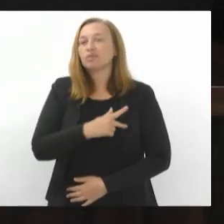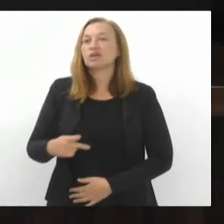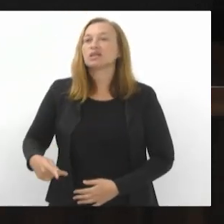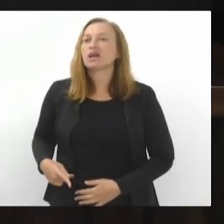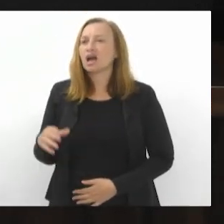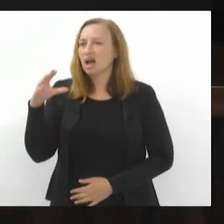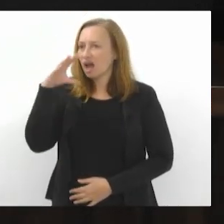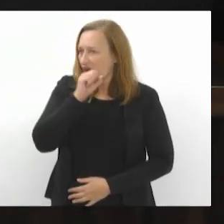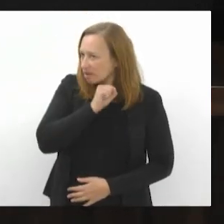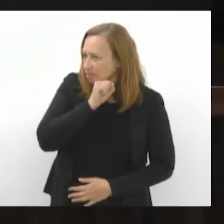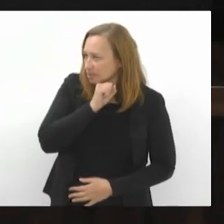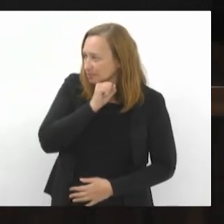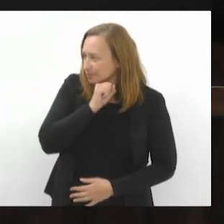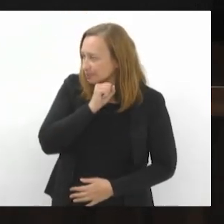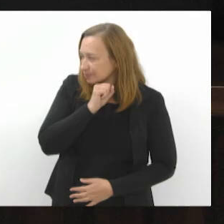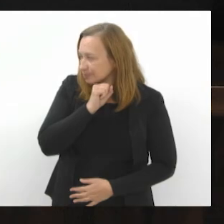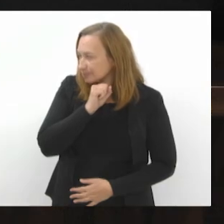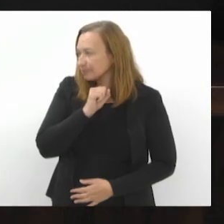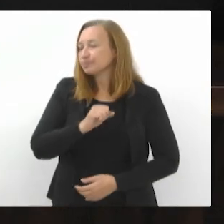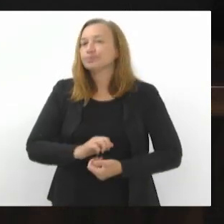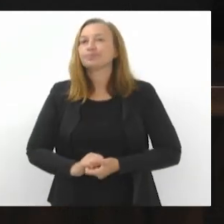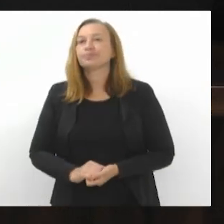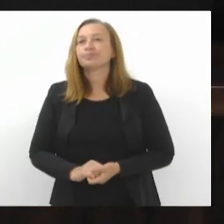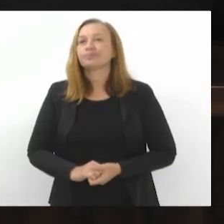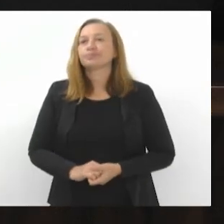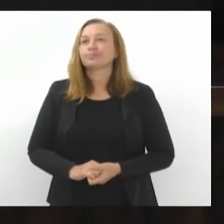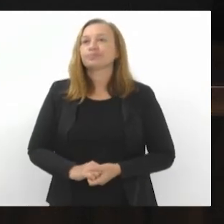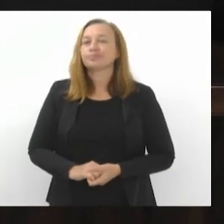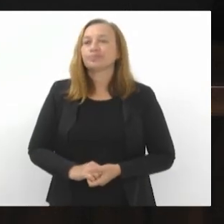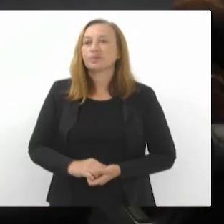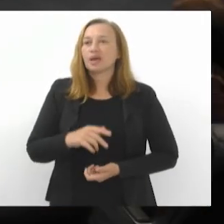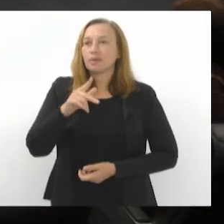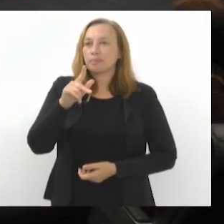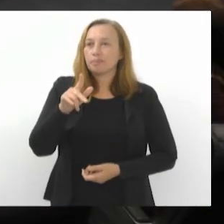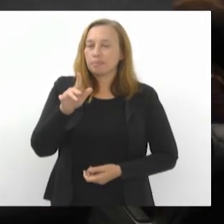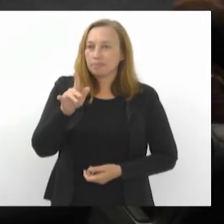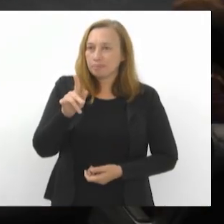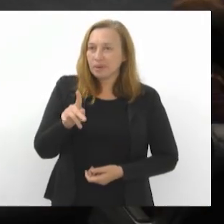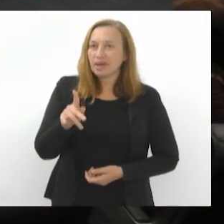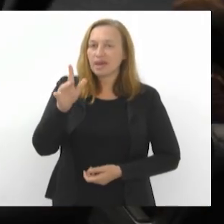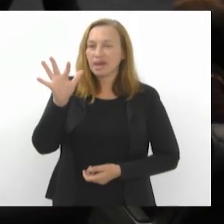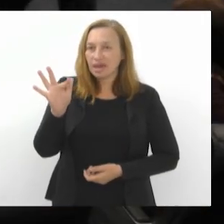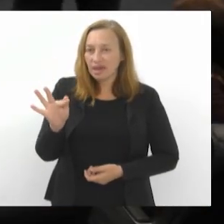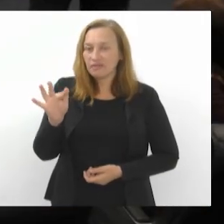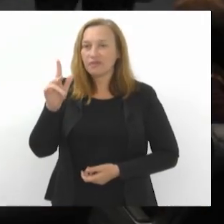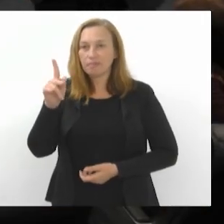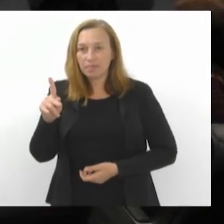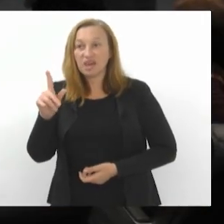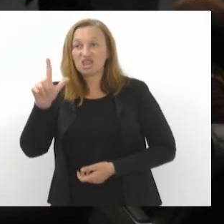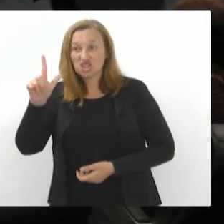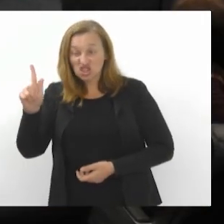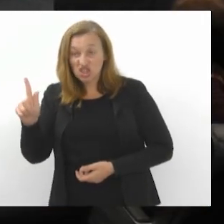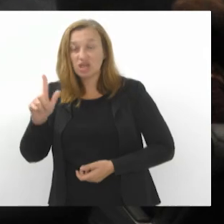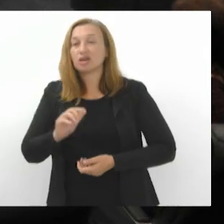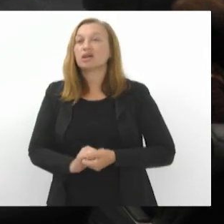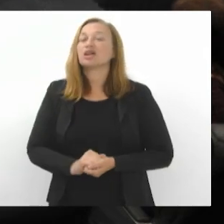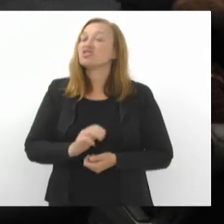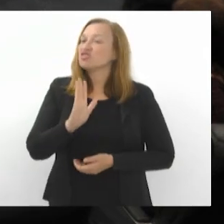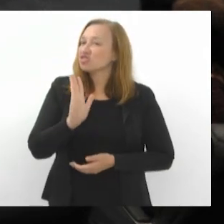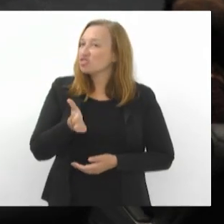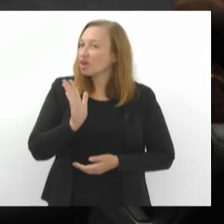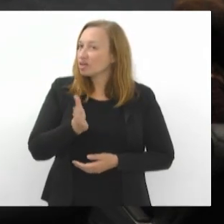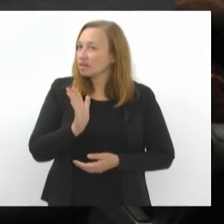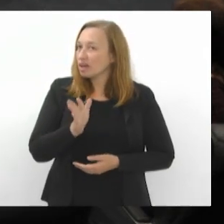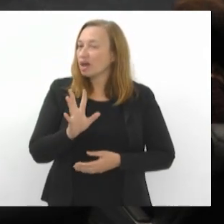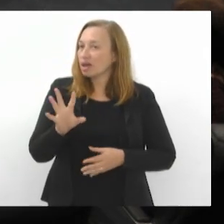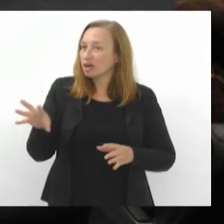muito rapidamente, a TFPG, a taxa de fiscalização, ela já está em